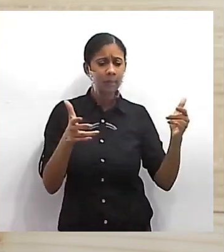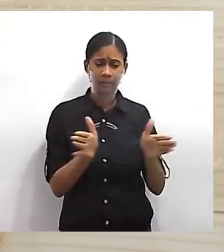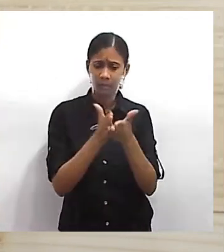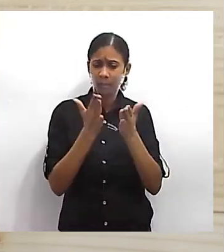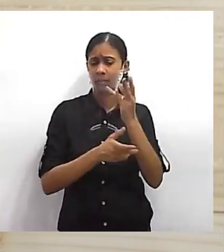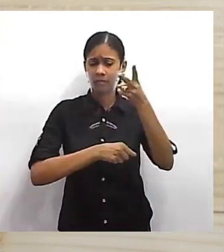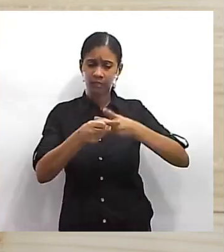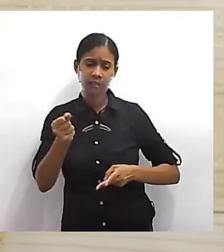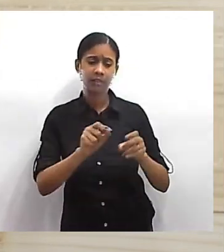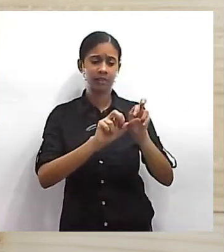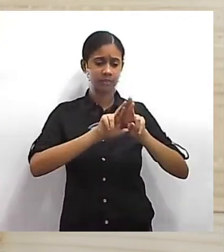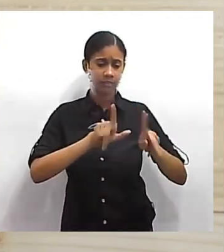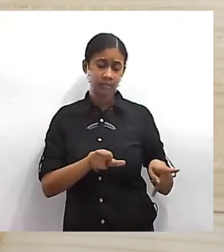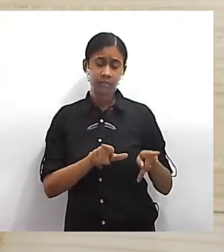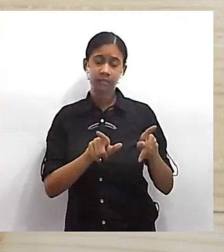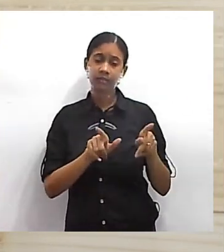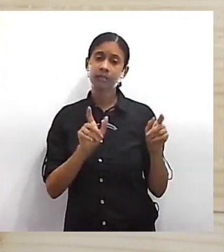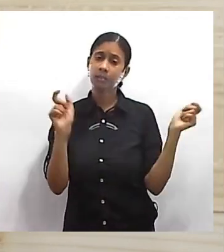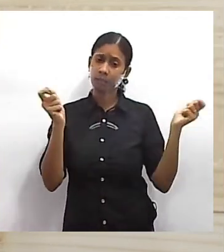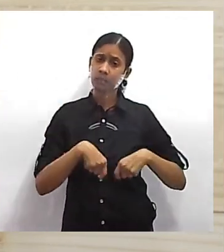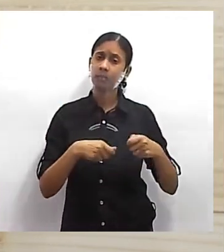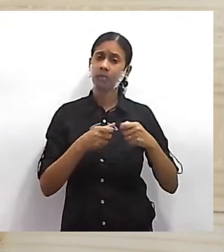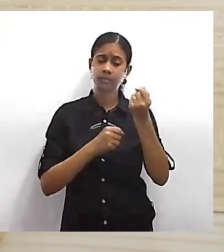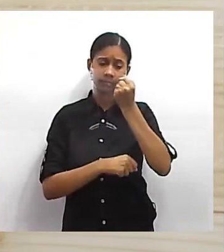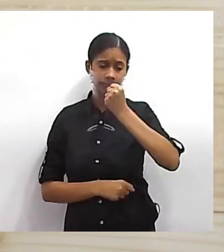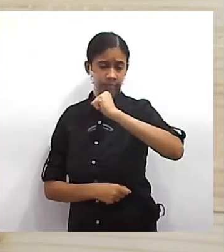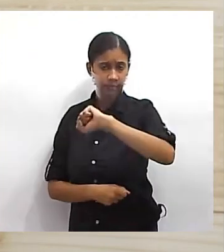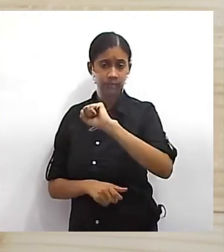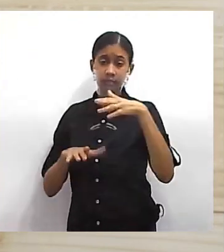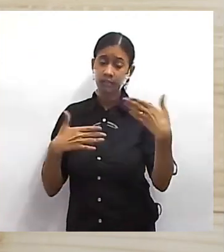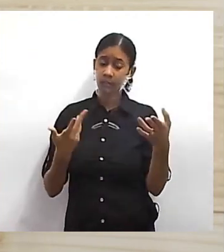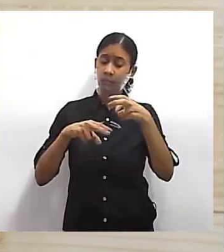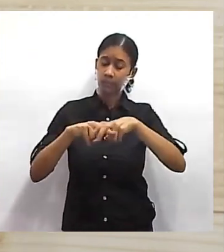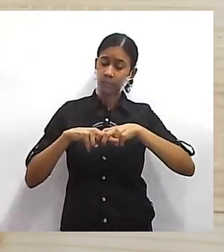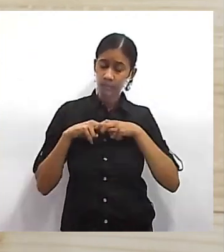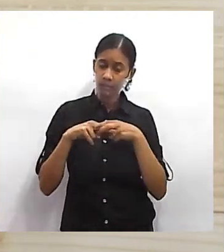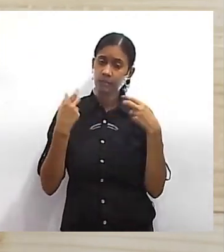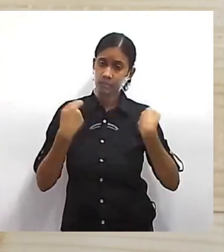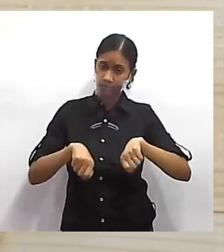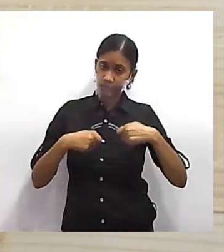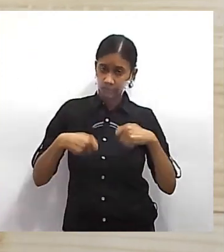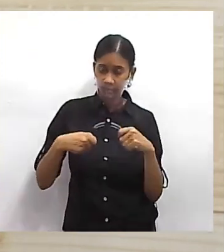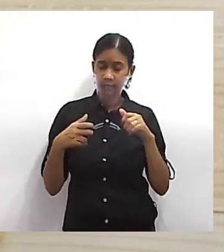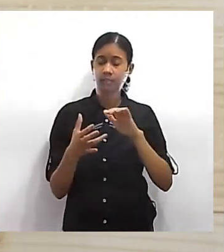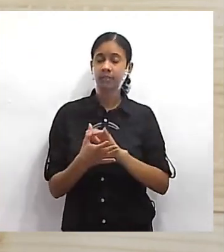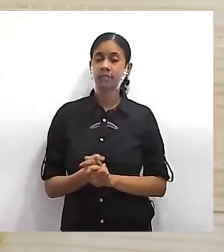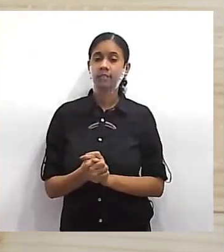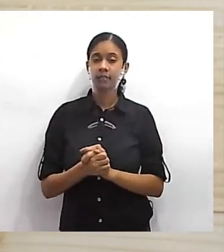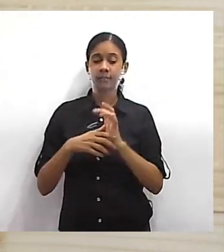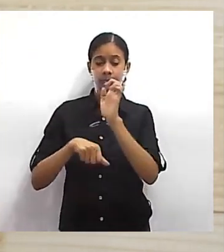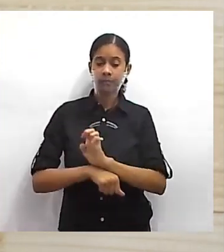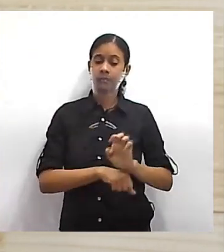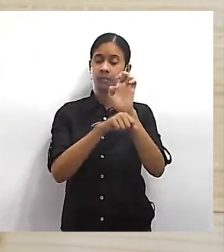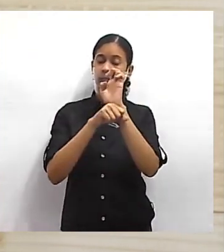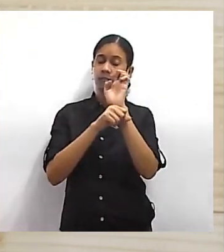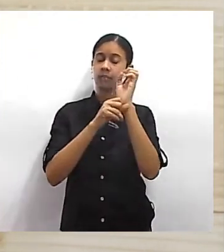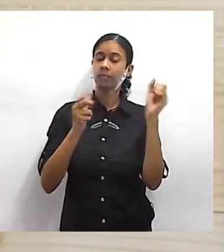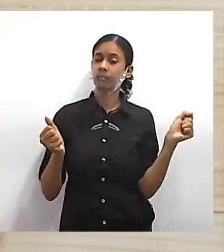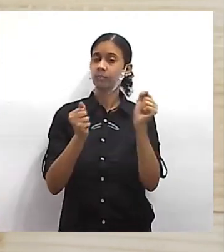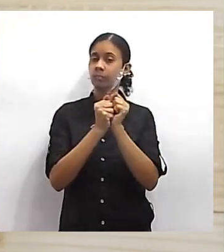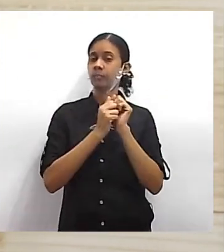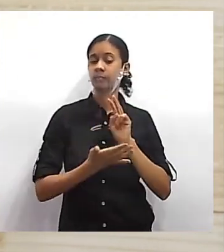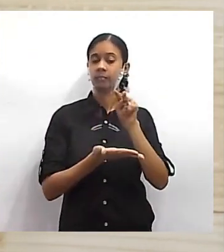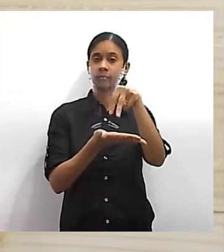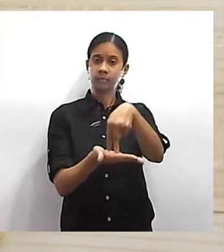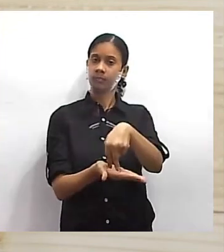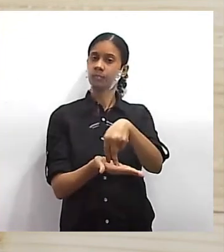violência, desigualdade, enfim, isso possa ser combatido. E, por isso, a necessidade do Estado se fazer presente. Uma